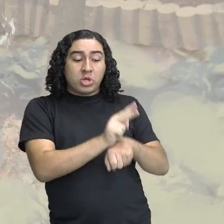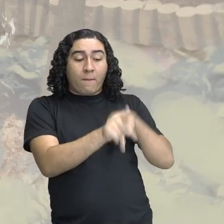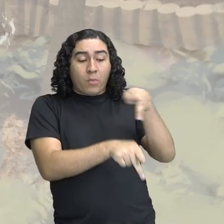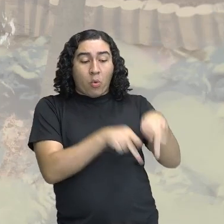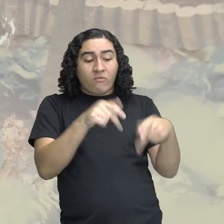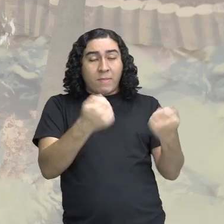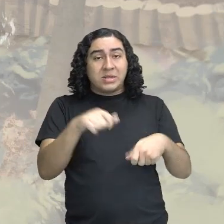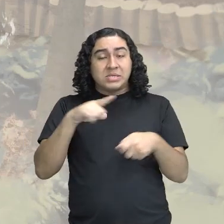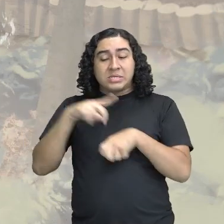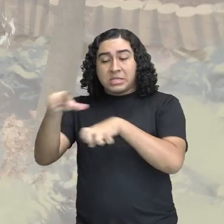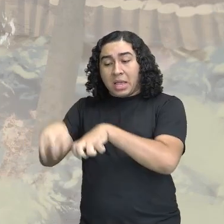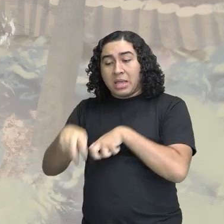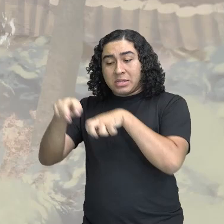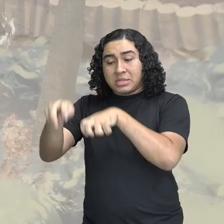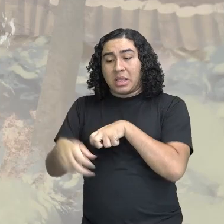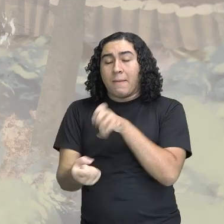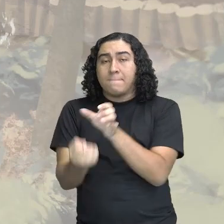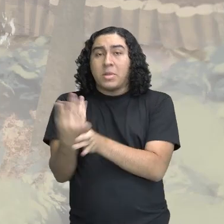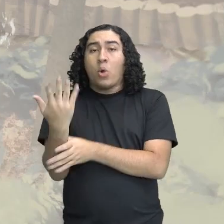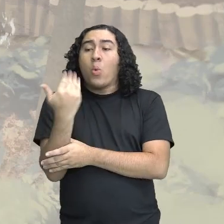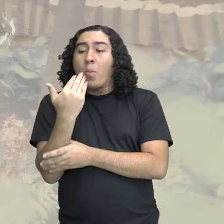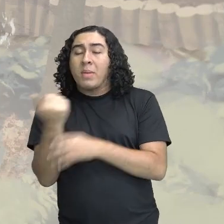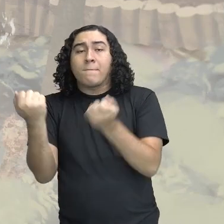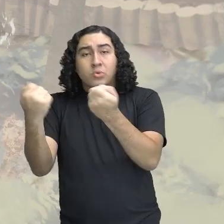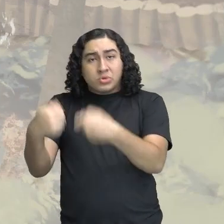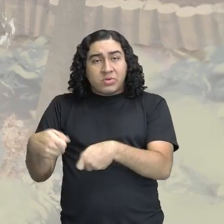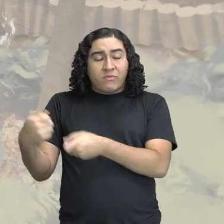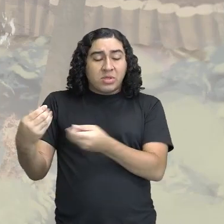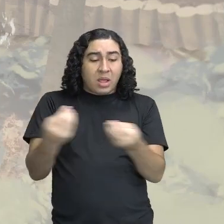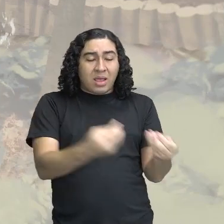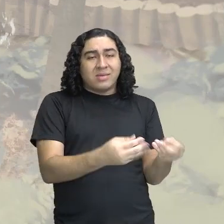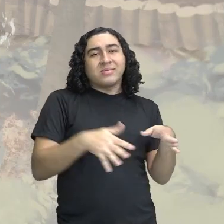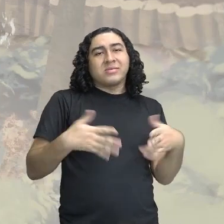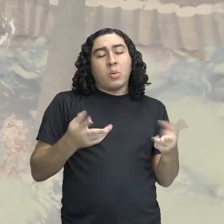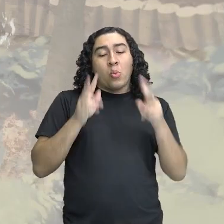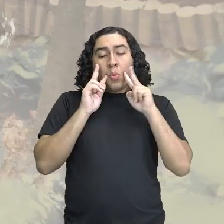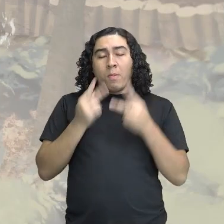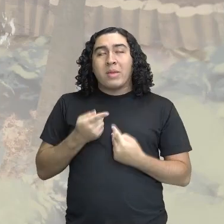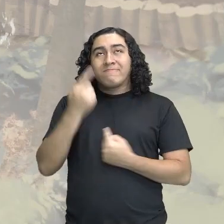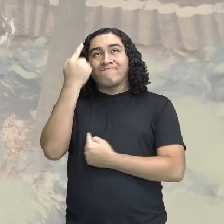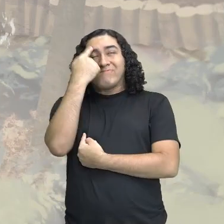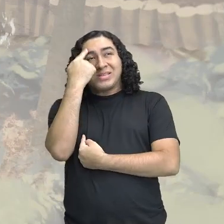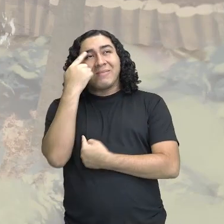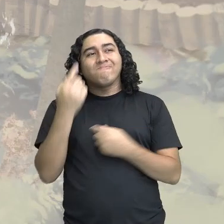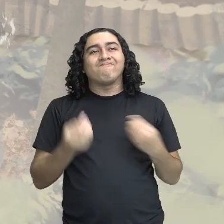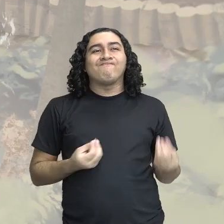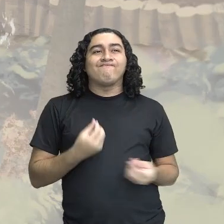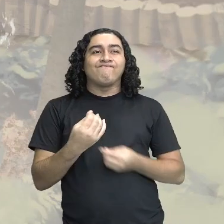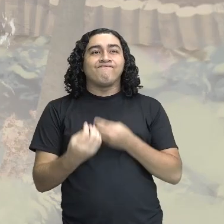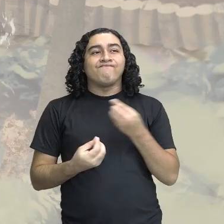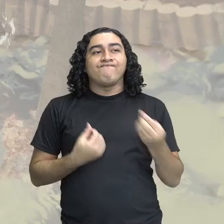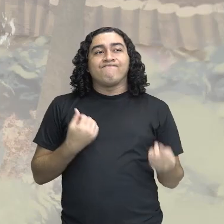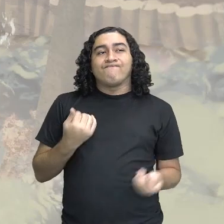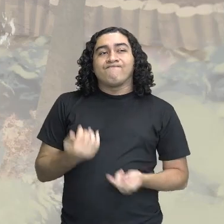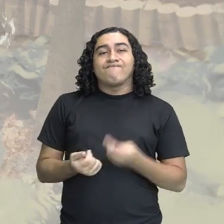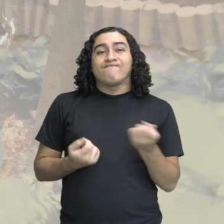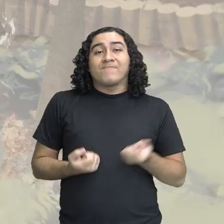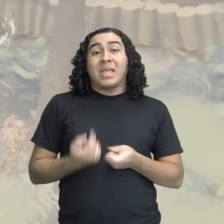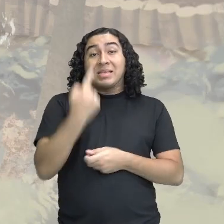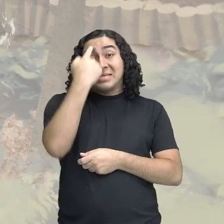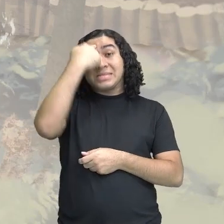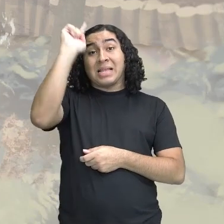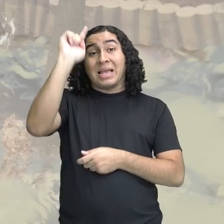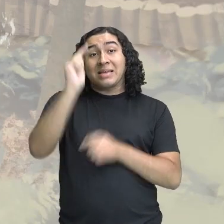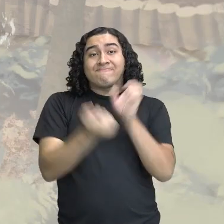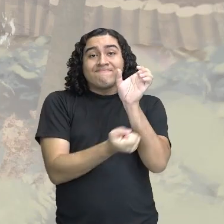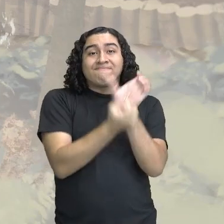cultivar alimentos. O que, que o ser humano ele vai fazer? Ele vai pensar, ele vai raciocinar e ele vai criar, ele